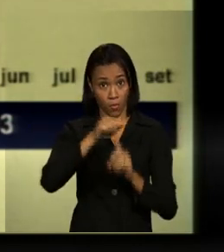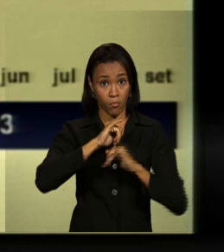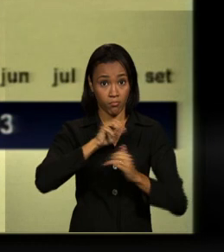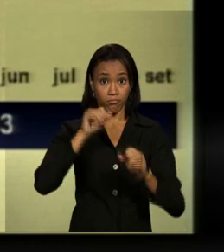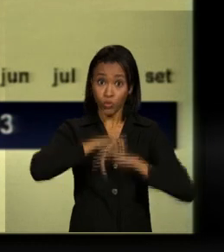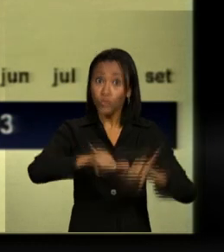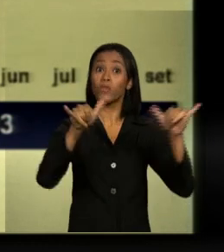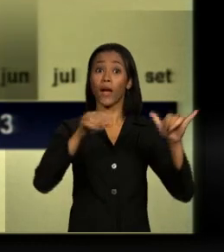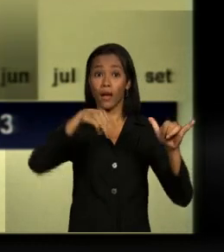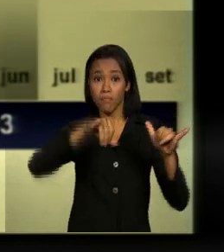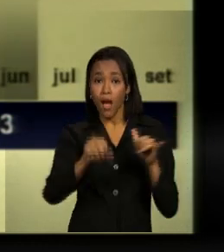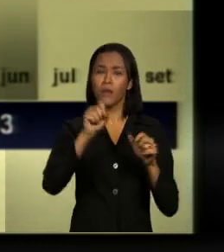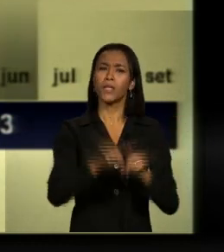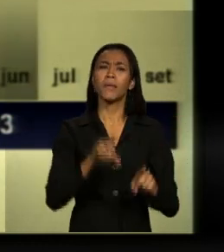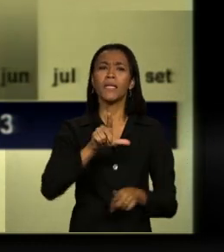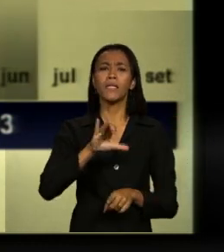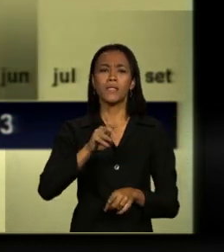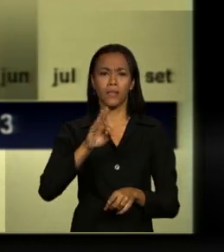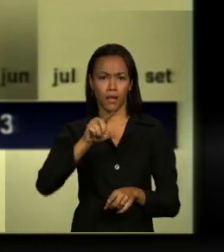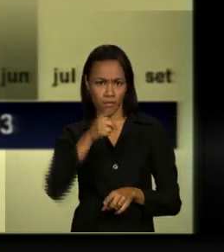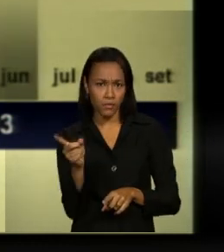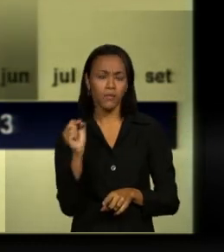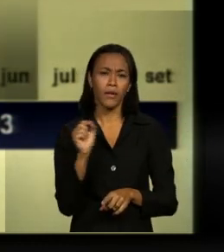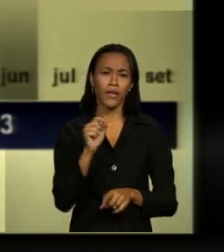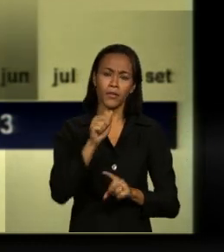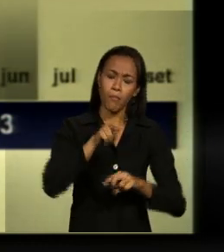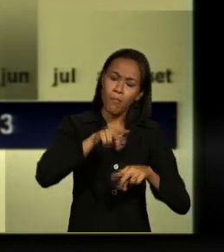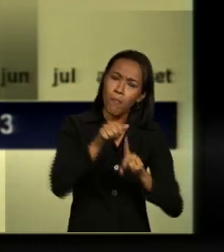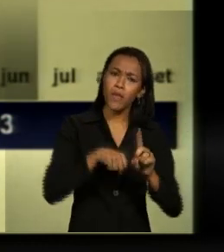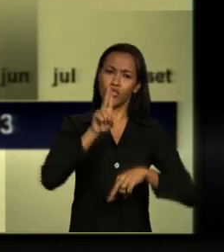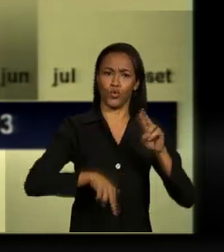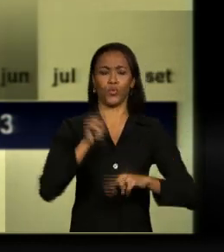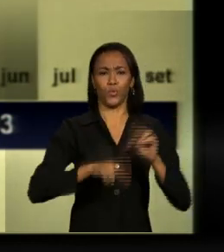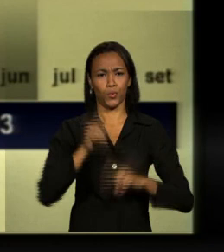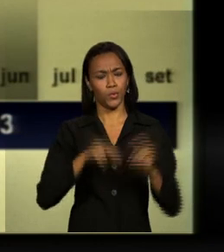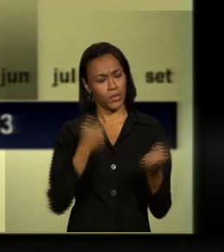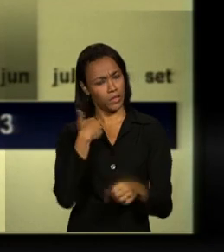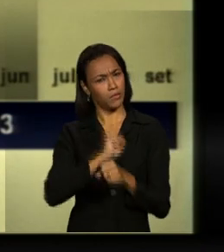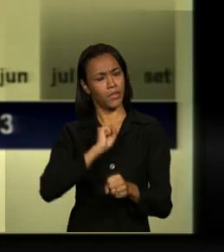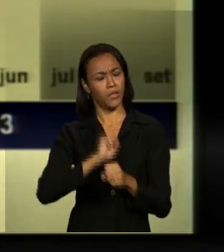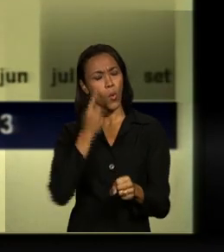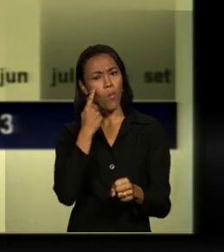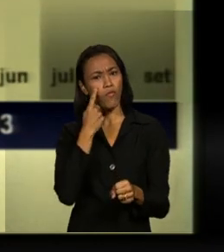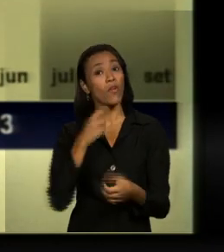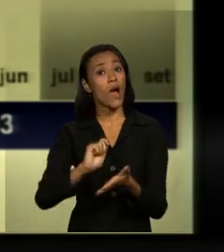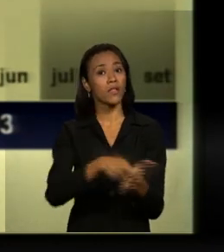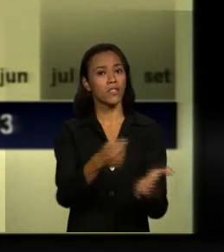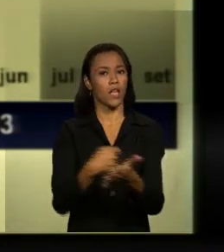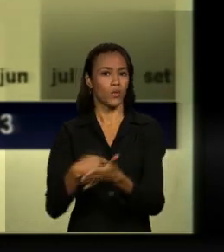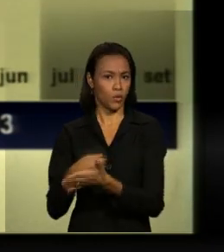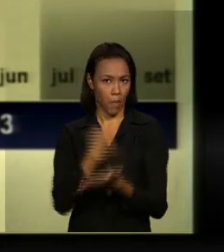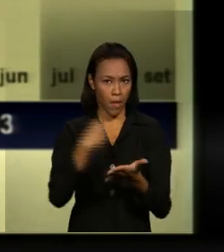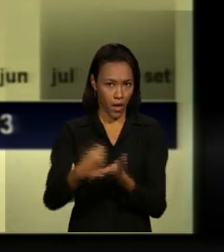maio a licitar esses trechos em junho com a perspectiva de assinatura